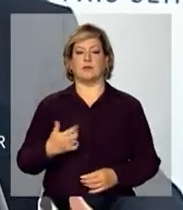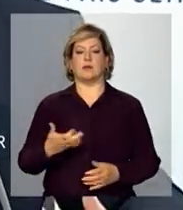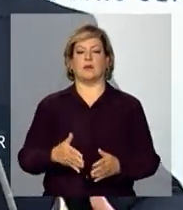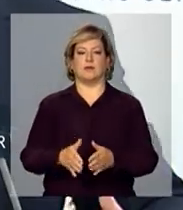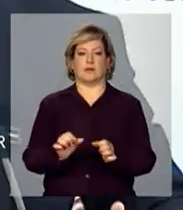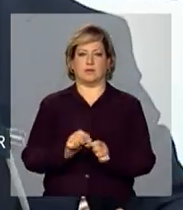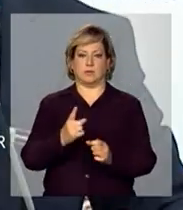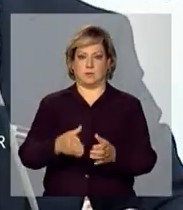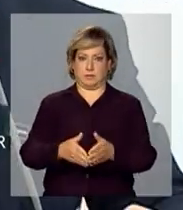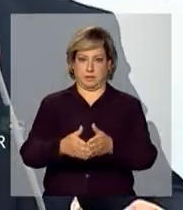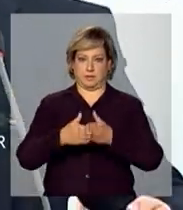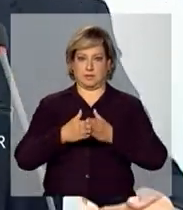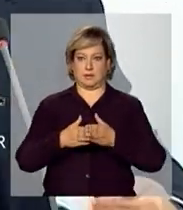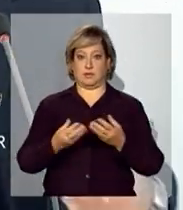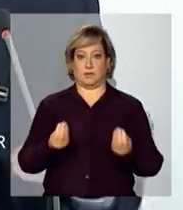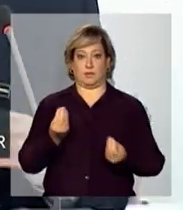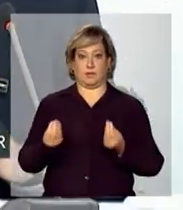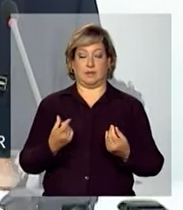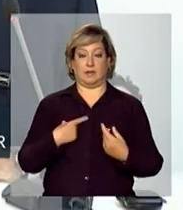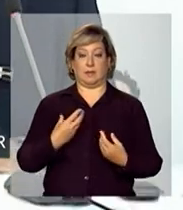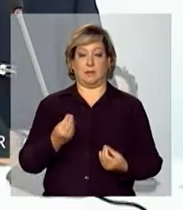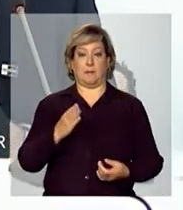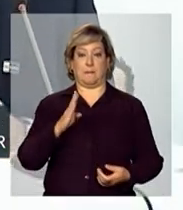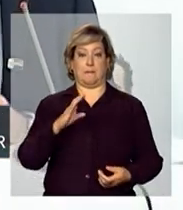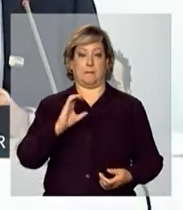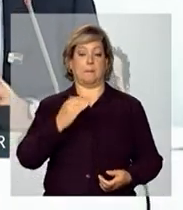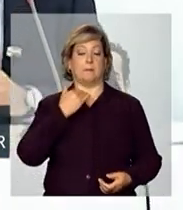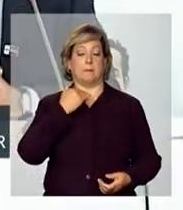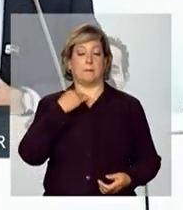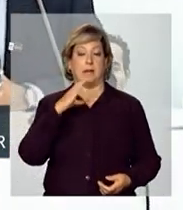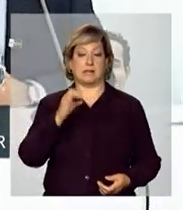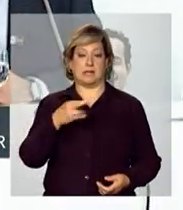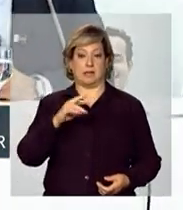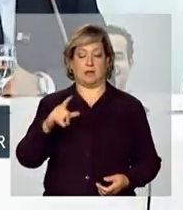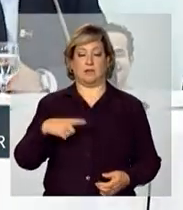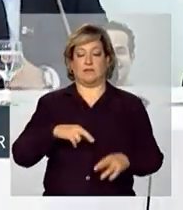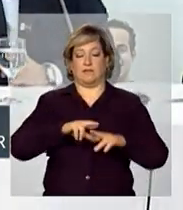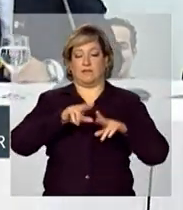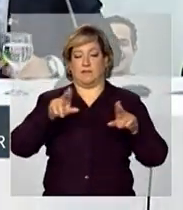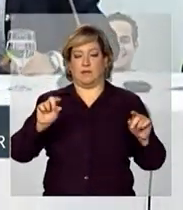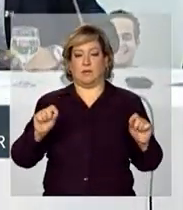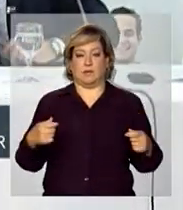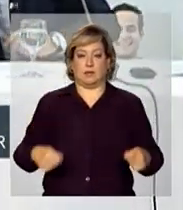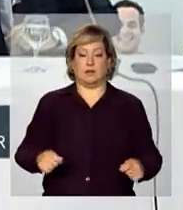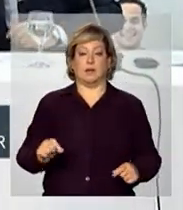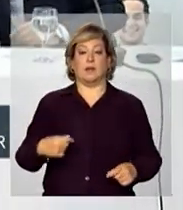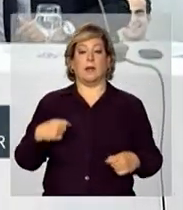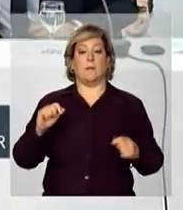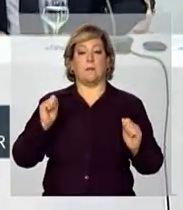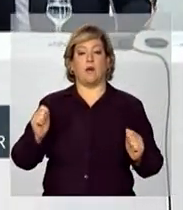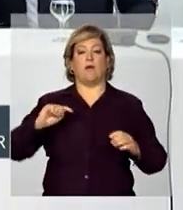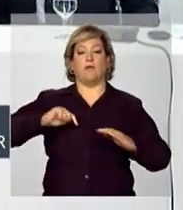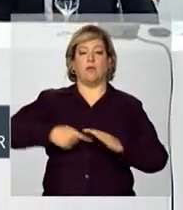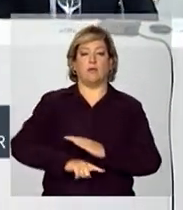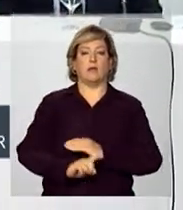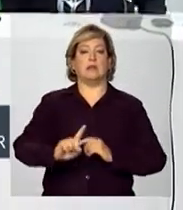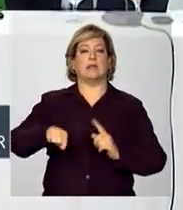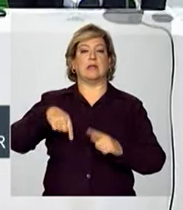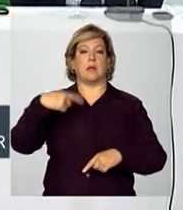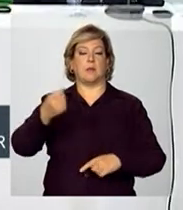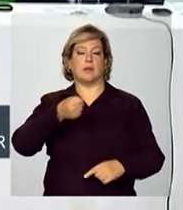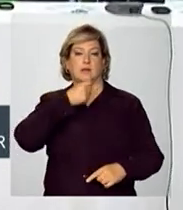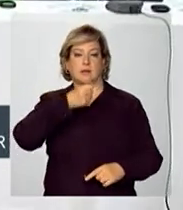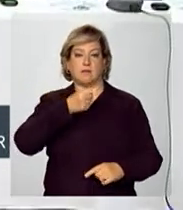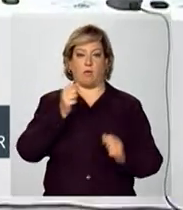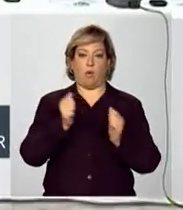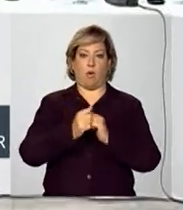solicitação como são infindáveis as demandas do Banco Central acho que poderia ser aprofundadas depois em particular numa entrevista com